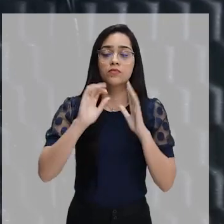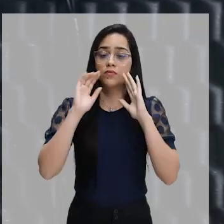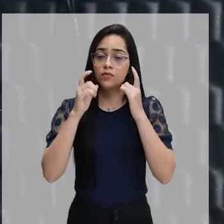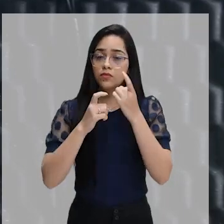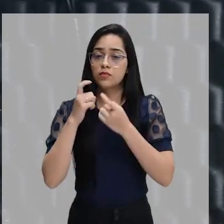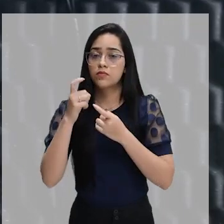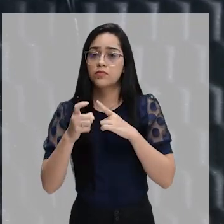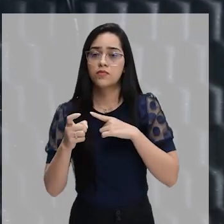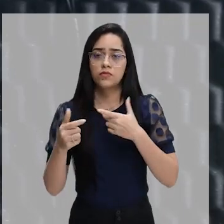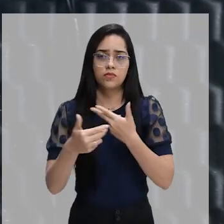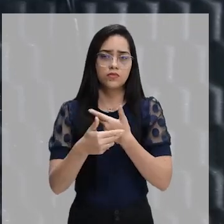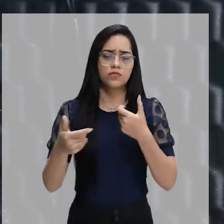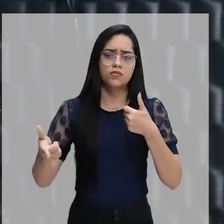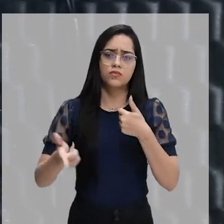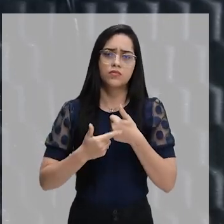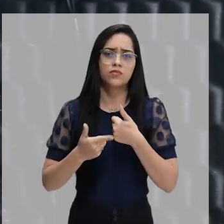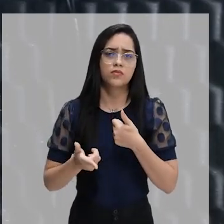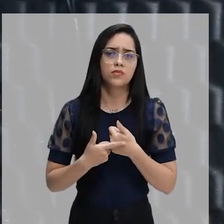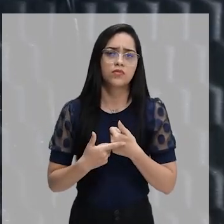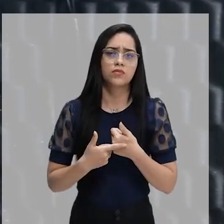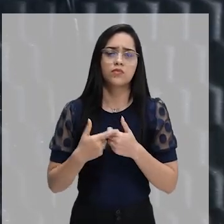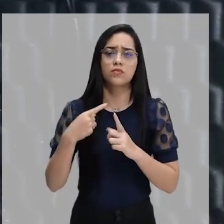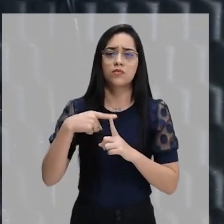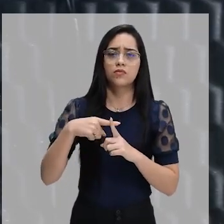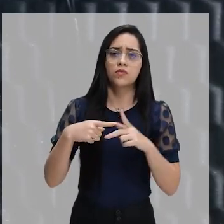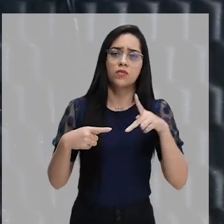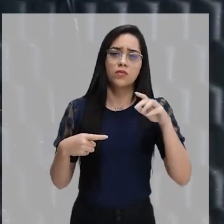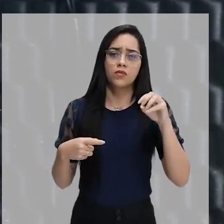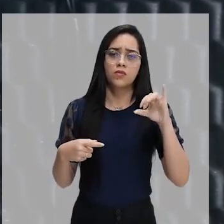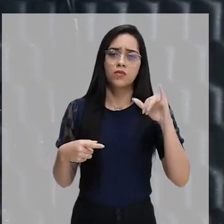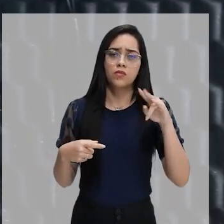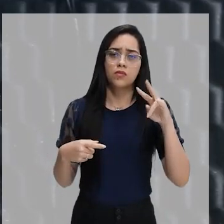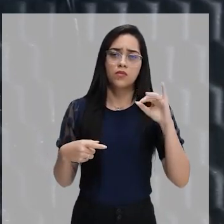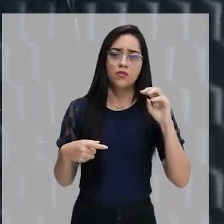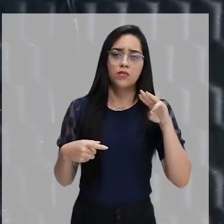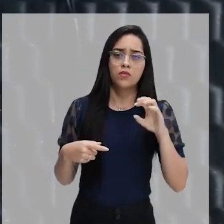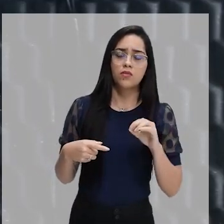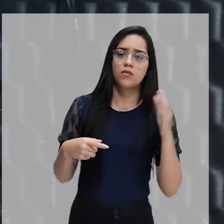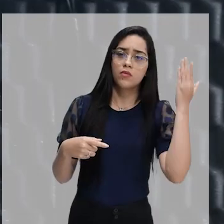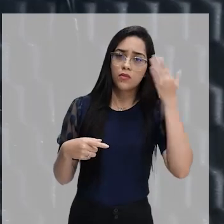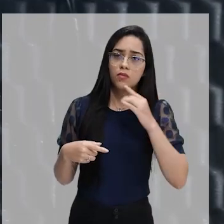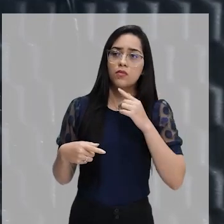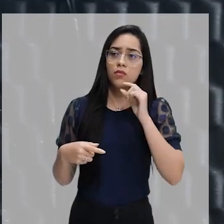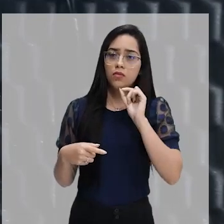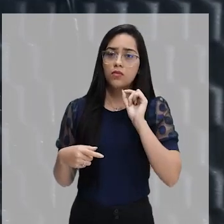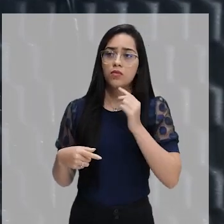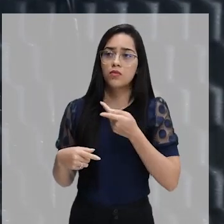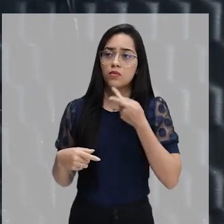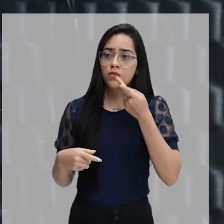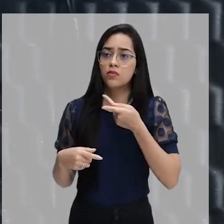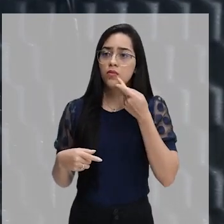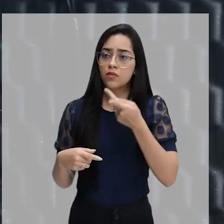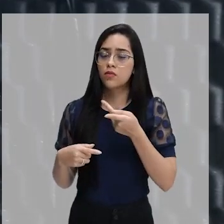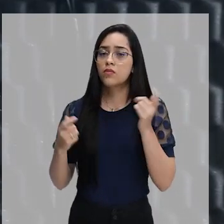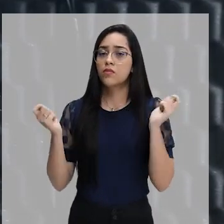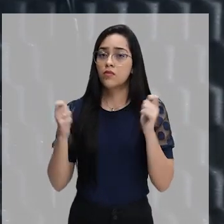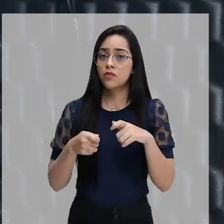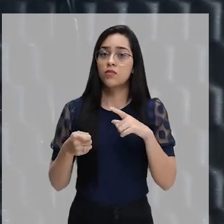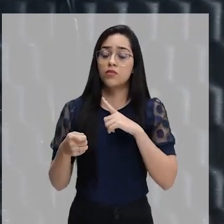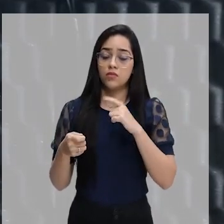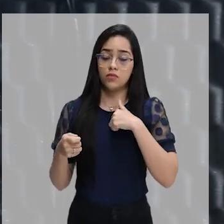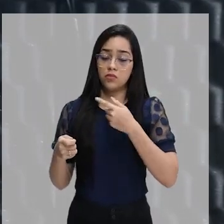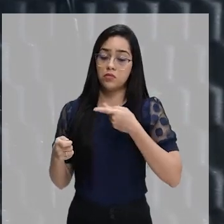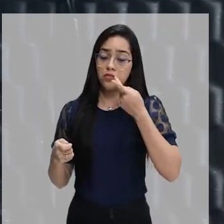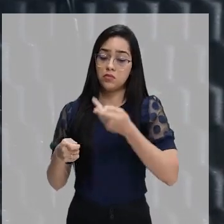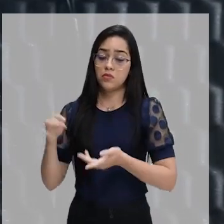o positivismo, como eu vou dizer, provar o que se diz, tá? Afirmar aquilo que eu estou